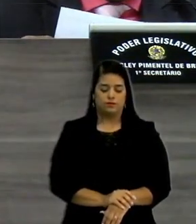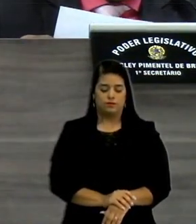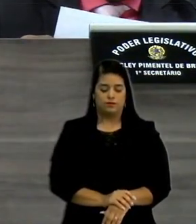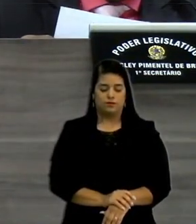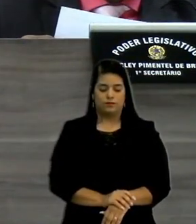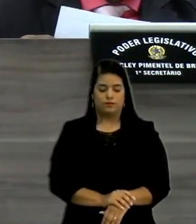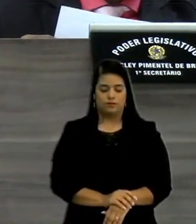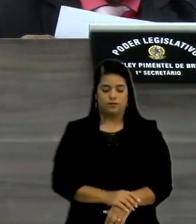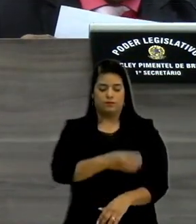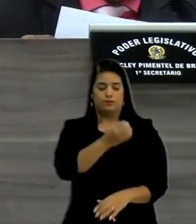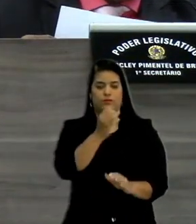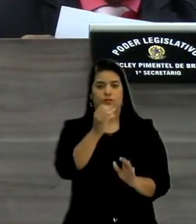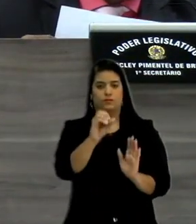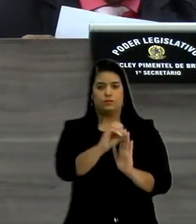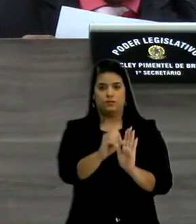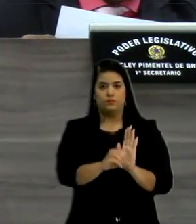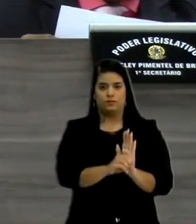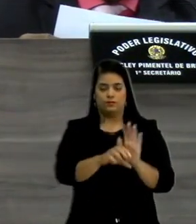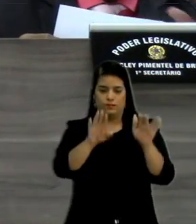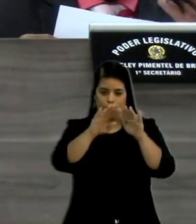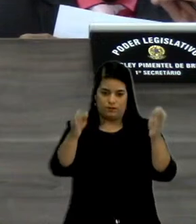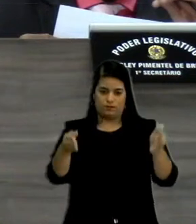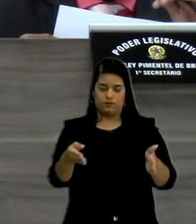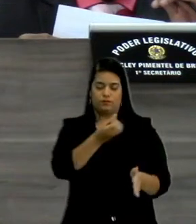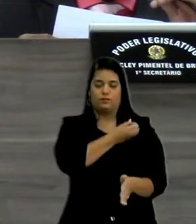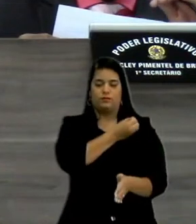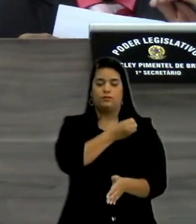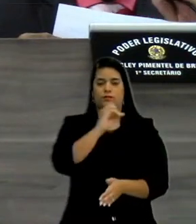41/2024. Ofício do gabinete número